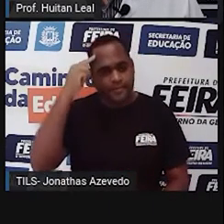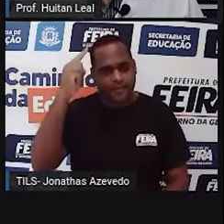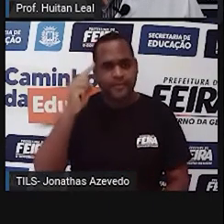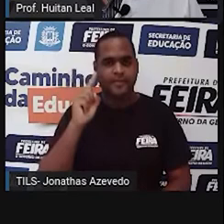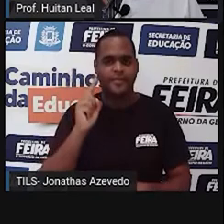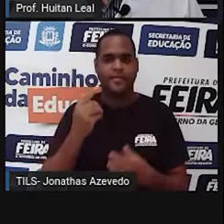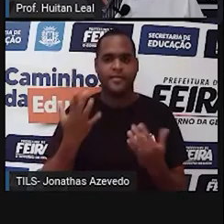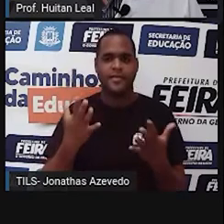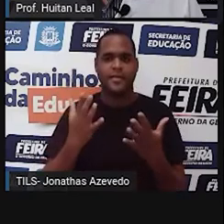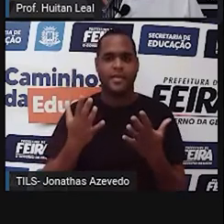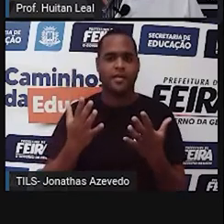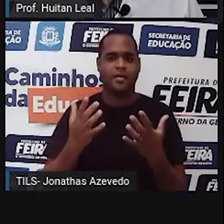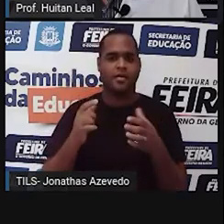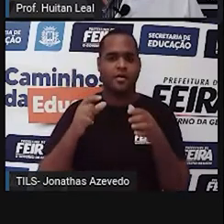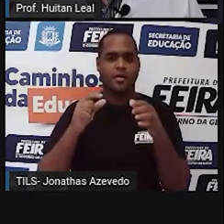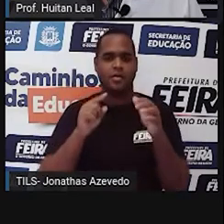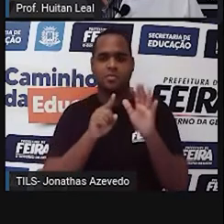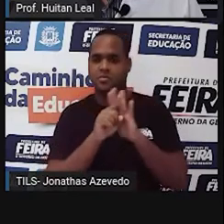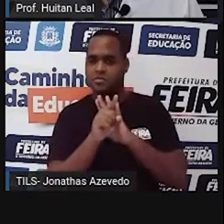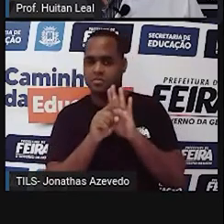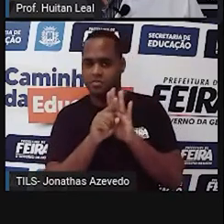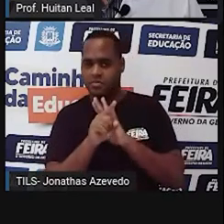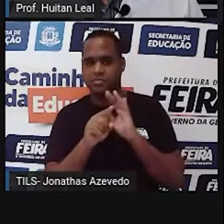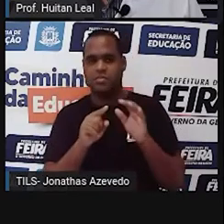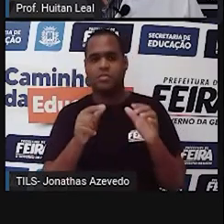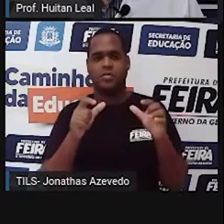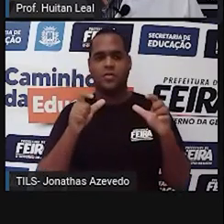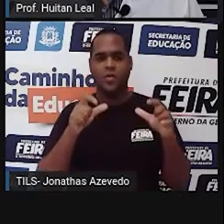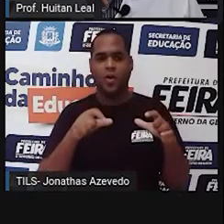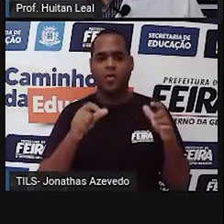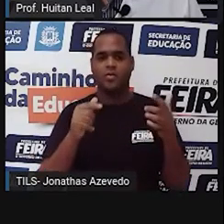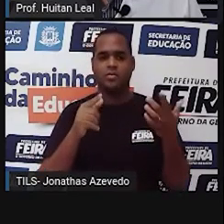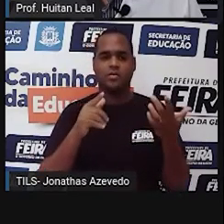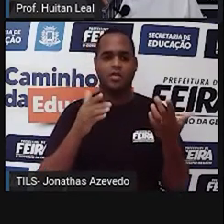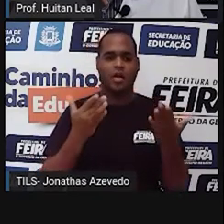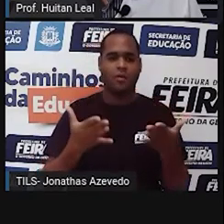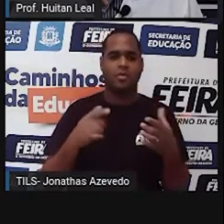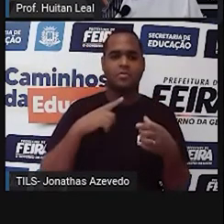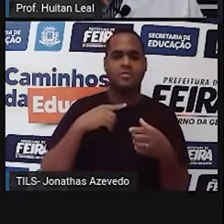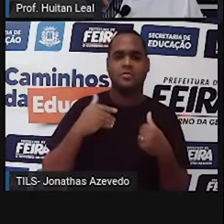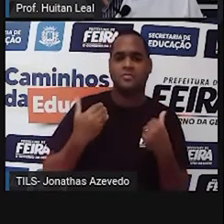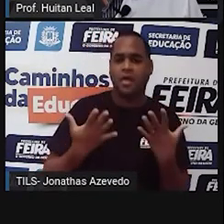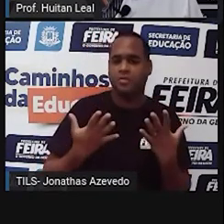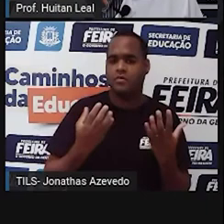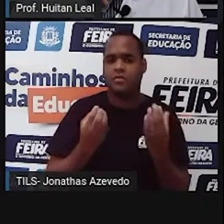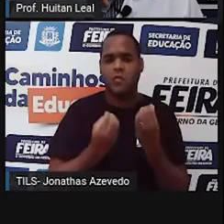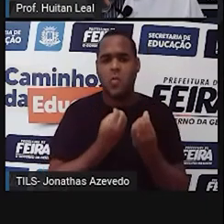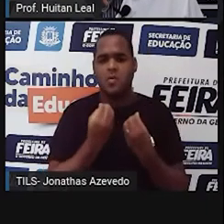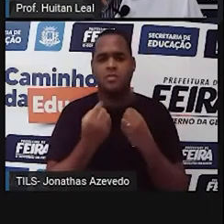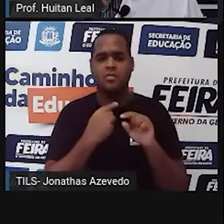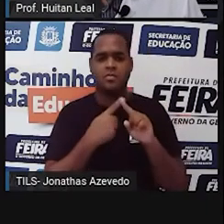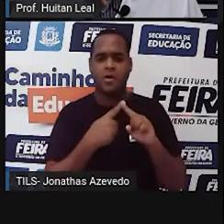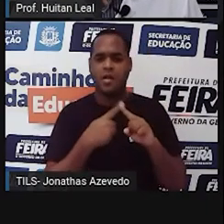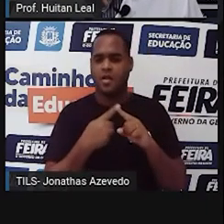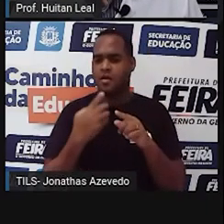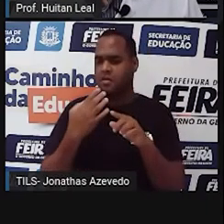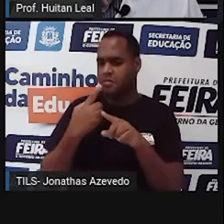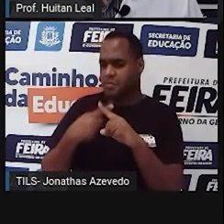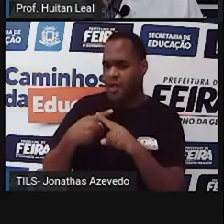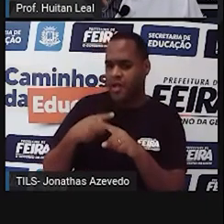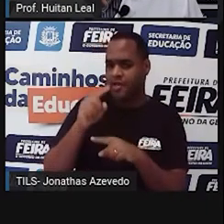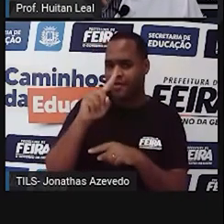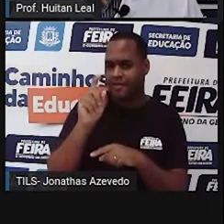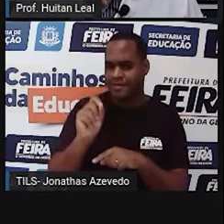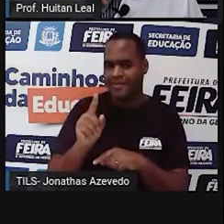Interrogativos: onde, aonde, quando, como, por quê, sem acento, por quê, com acento,